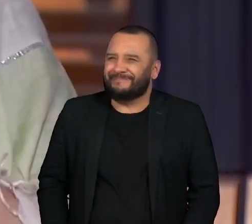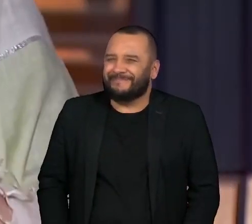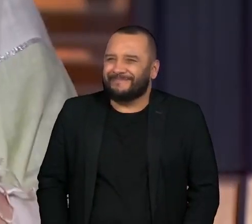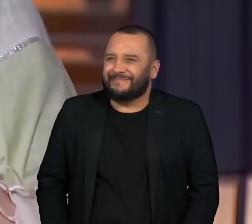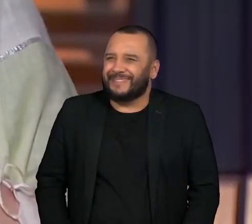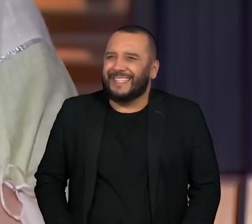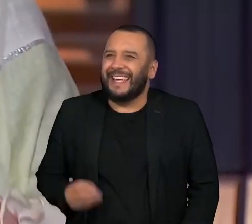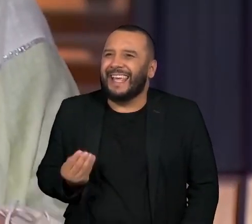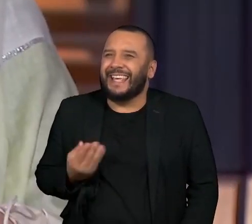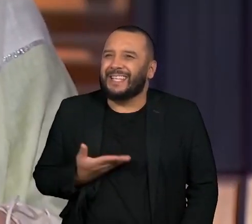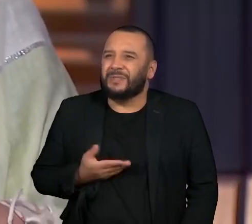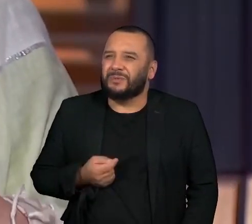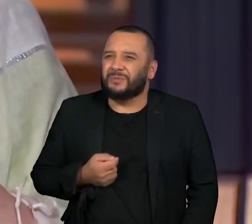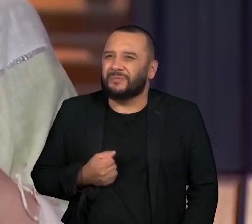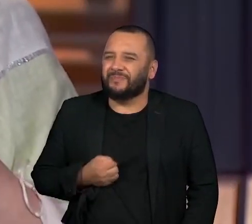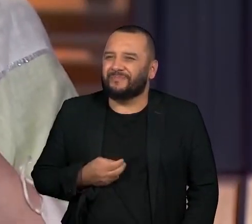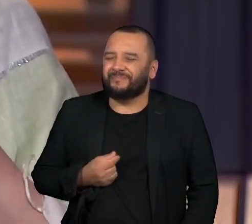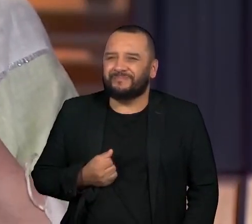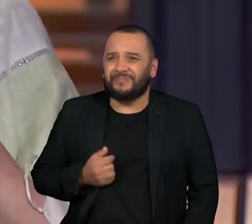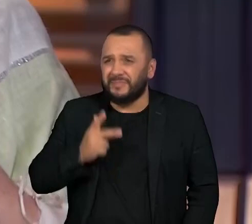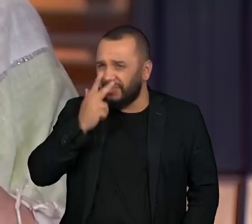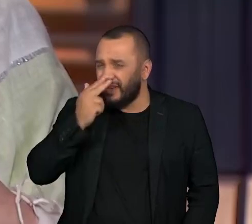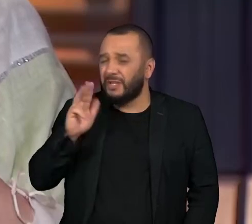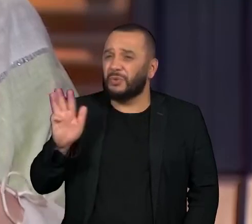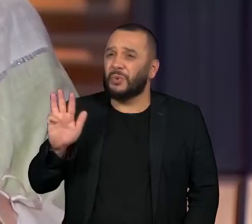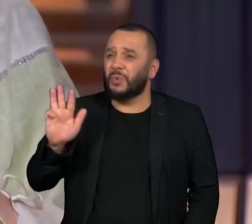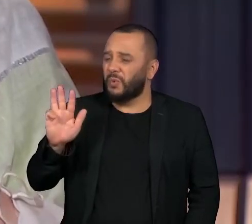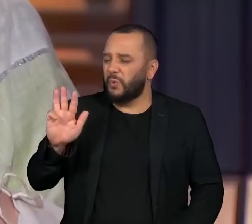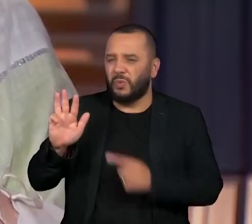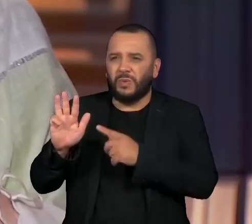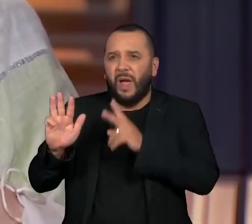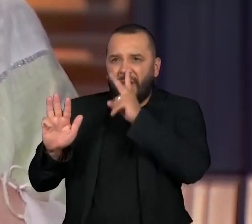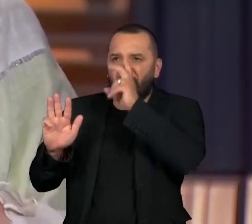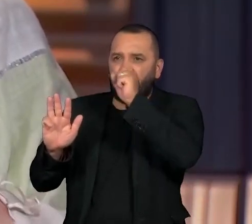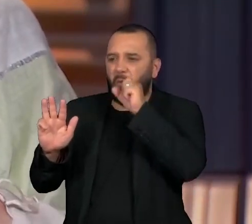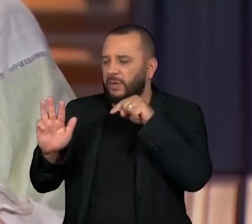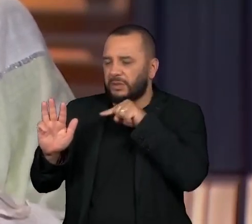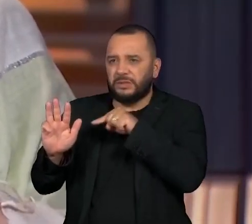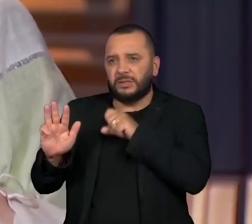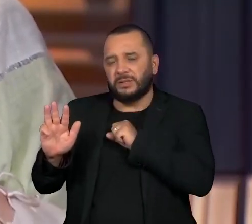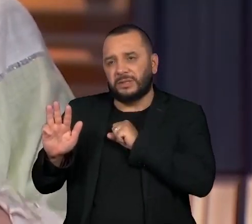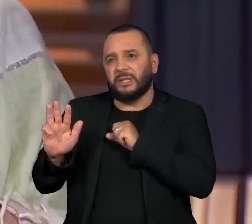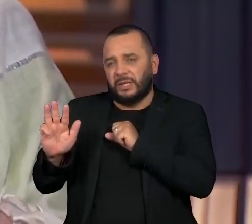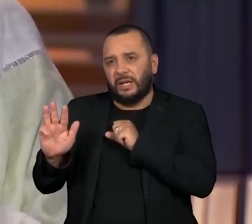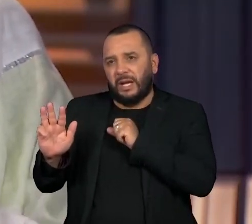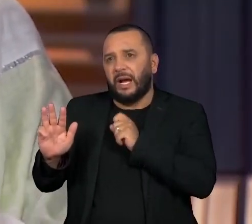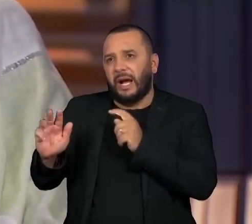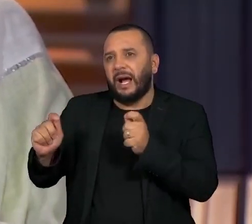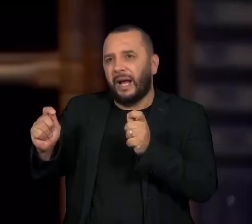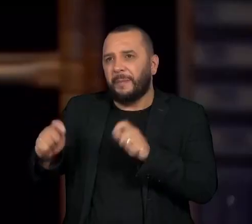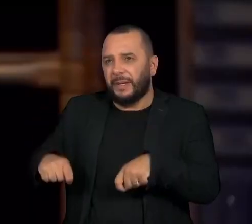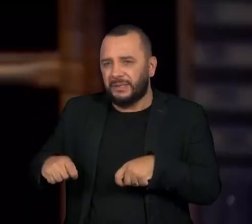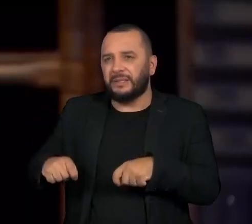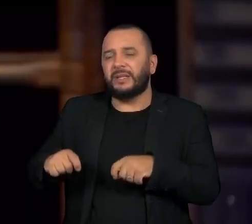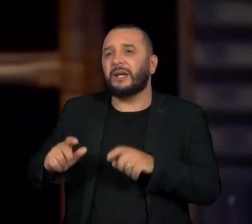tem uma força que deriva dessa capacidade de não não